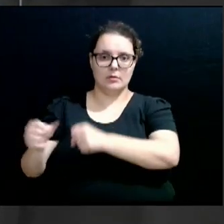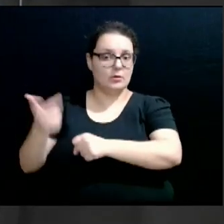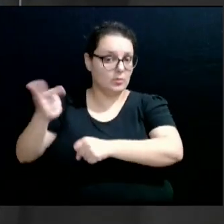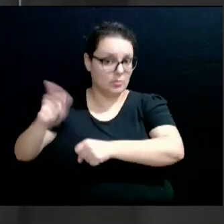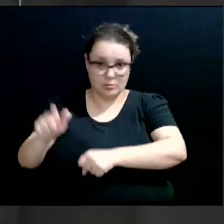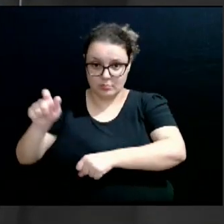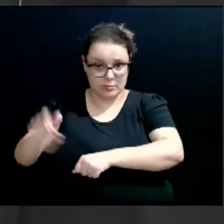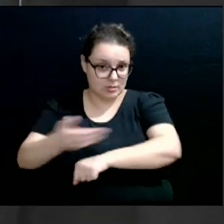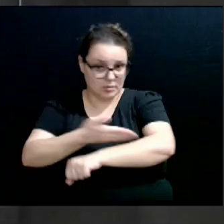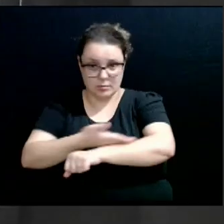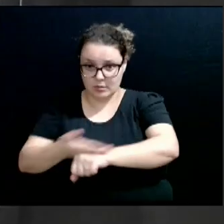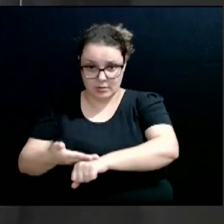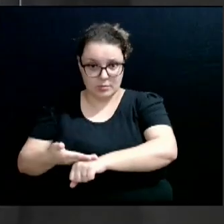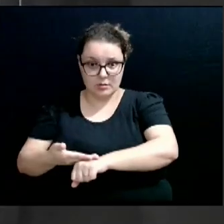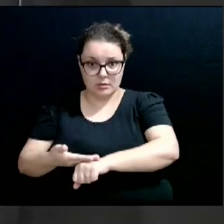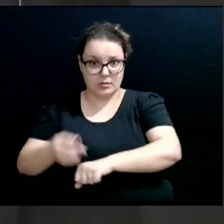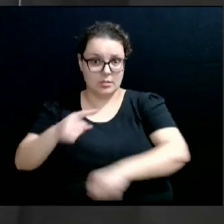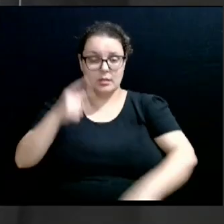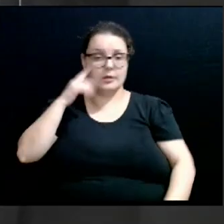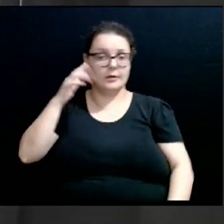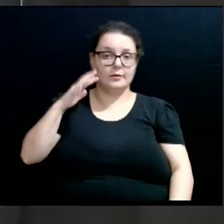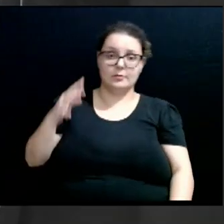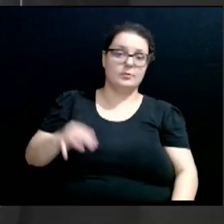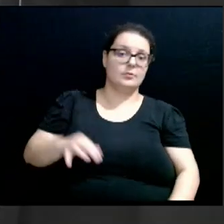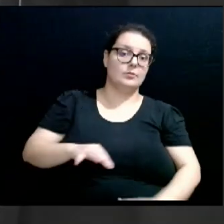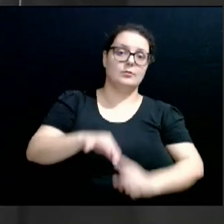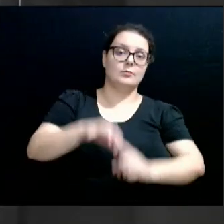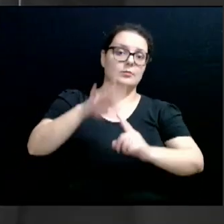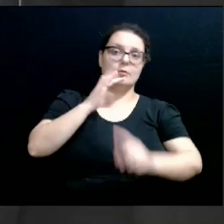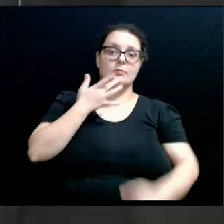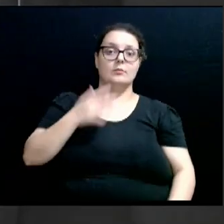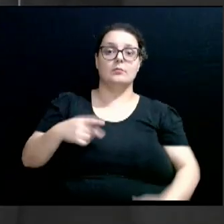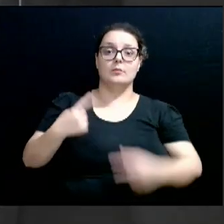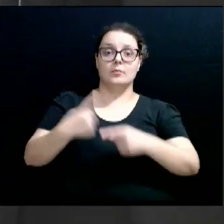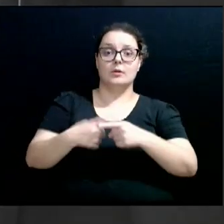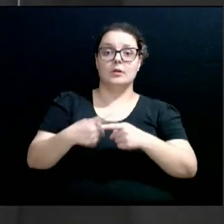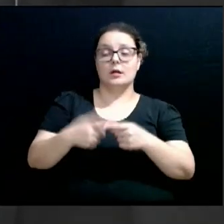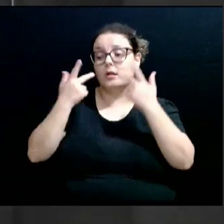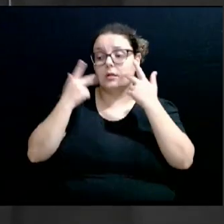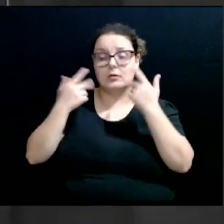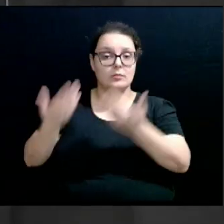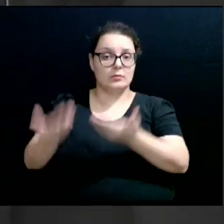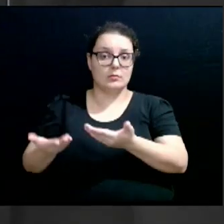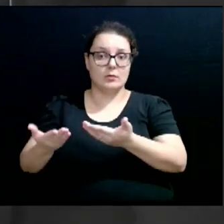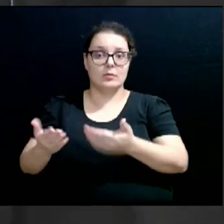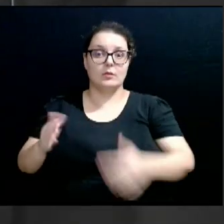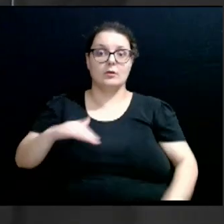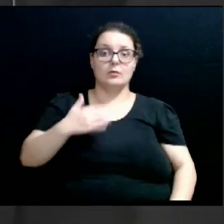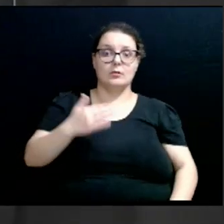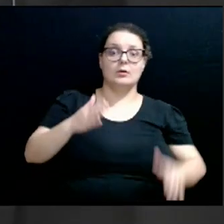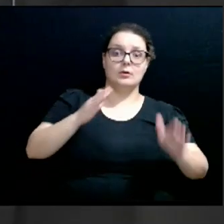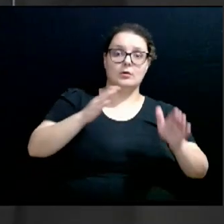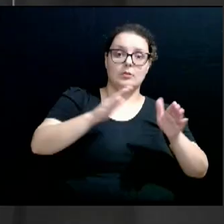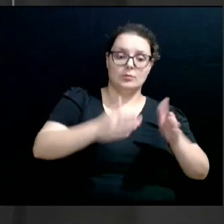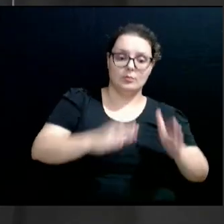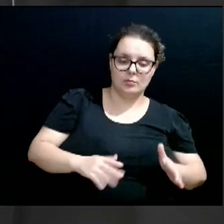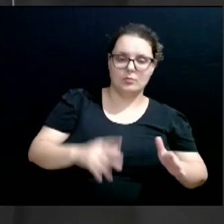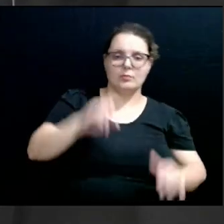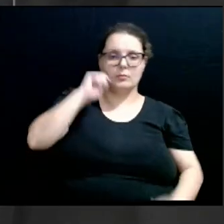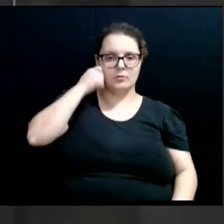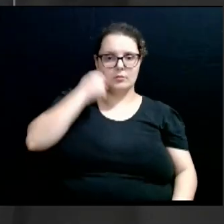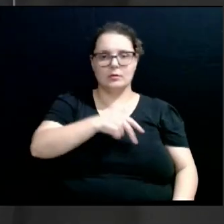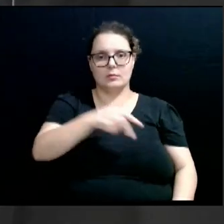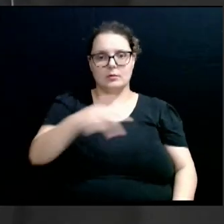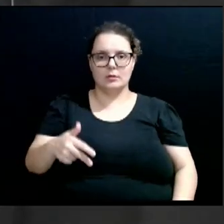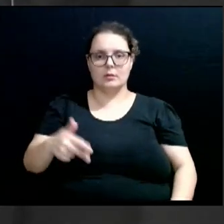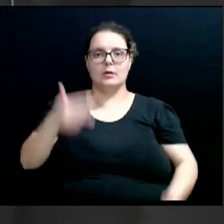vai pensar nos seus privilégios, para ela é muito naturalizado. Quando a gente chega, o corpo preto chega, a gente começa a desnaturalizar esse olhar. Eu